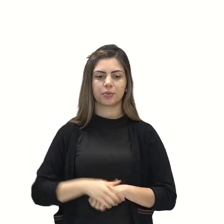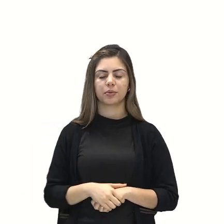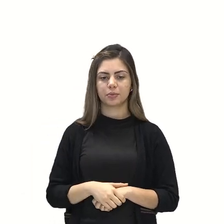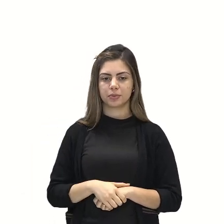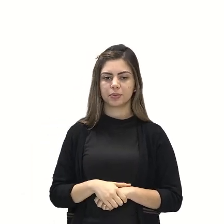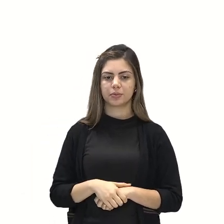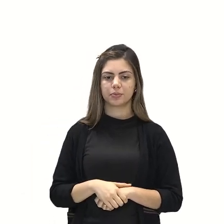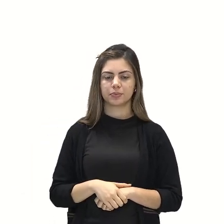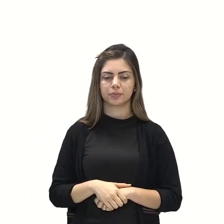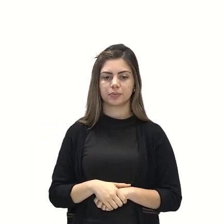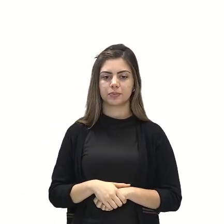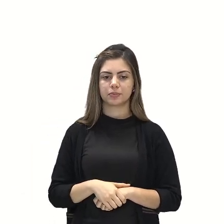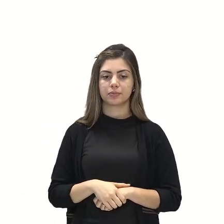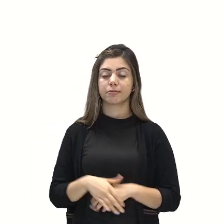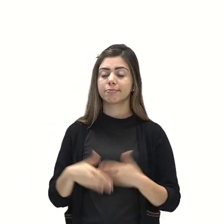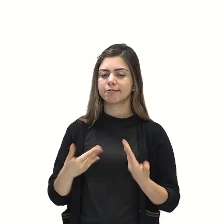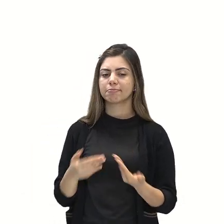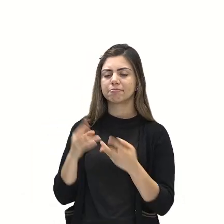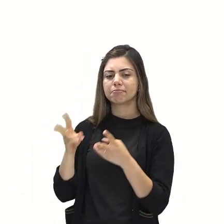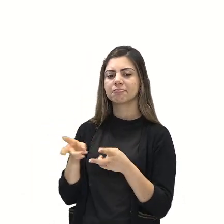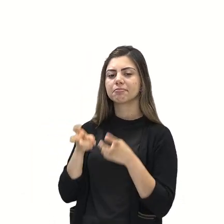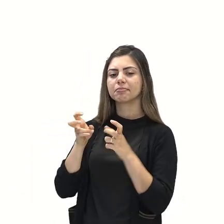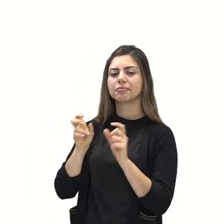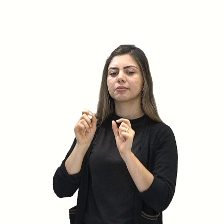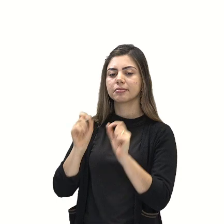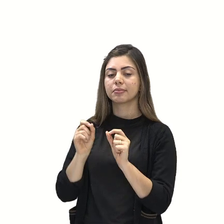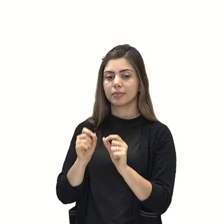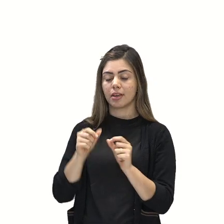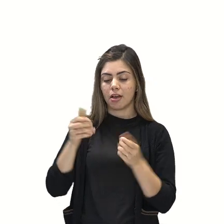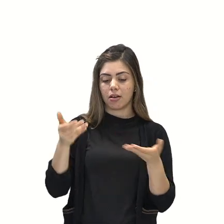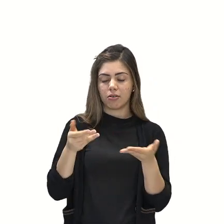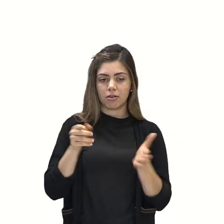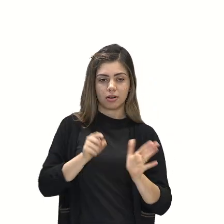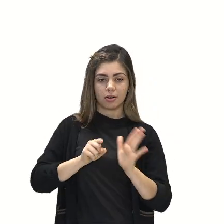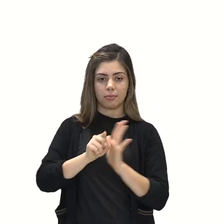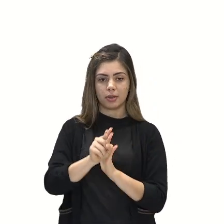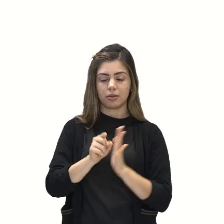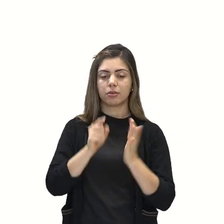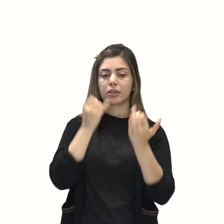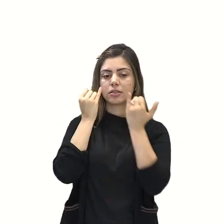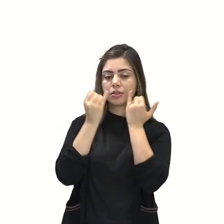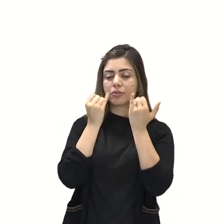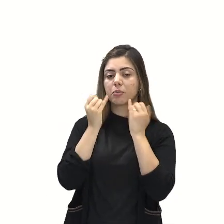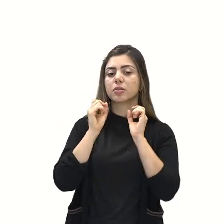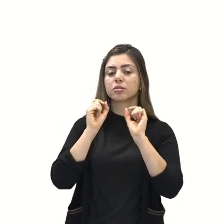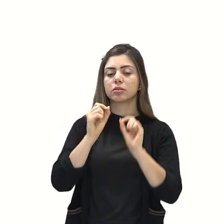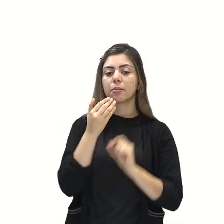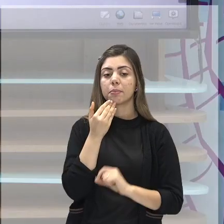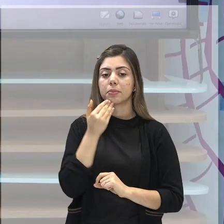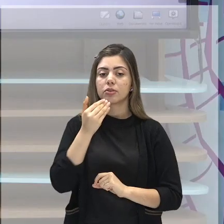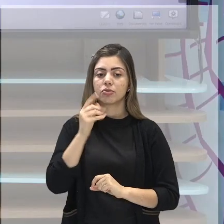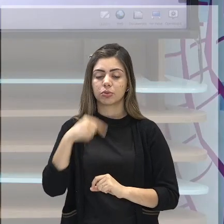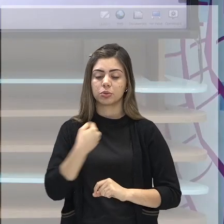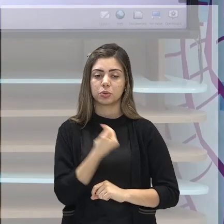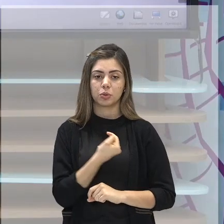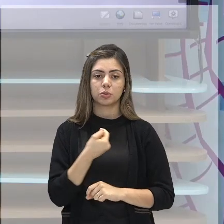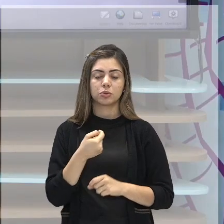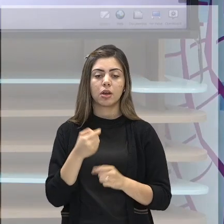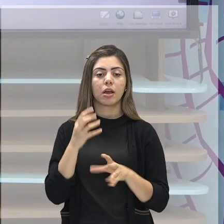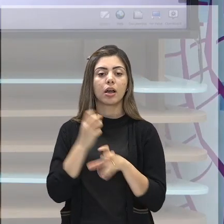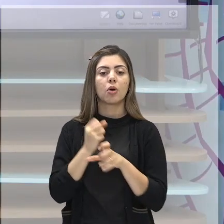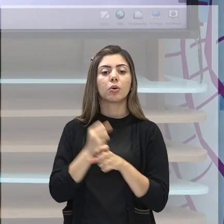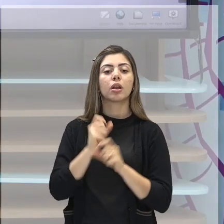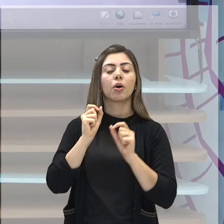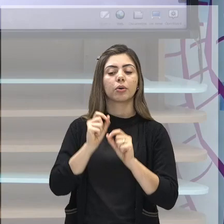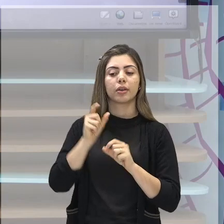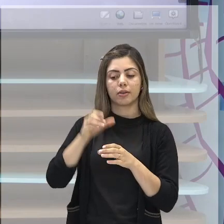Centímetros cúbicos. Então, observa bem, que nesse problema foi solicitado para nós calcularmos o